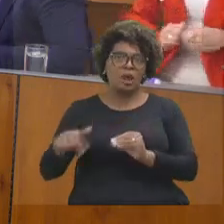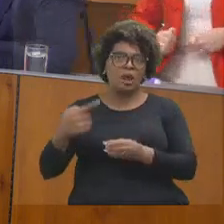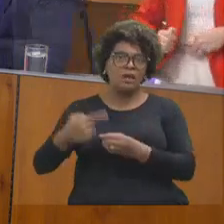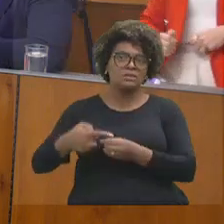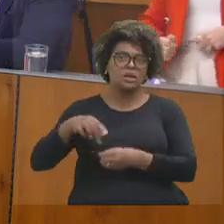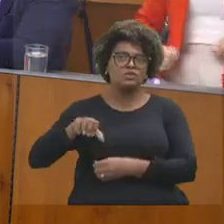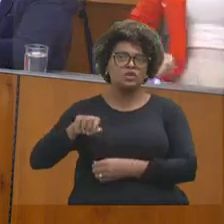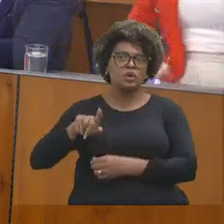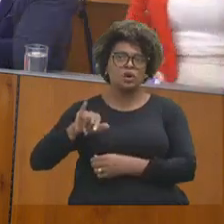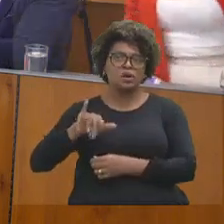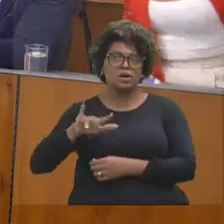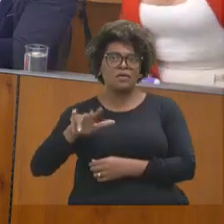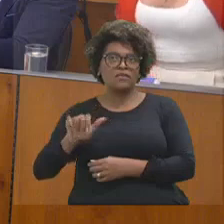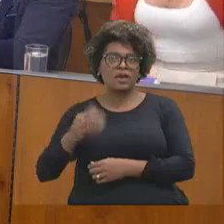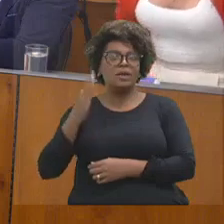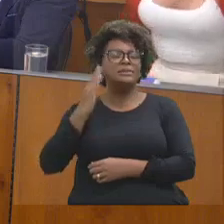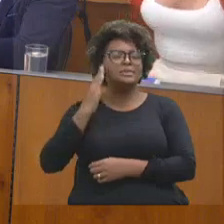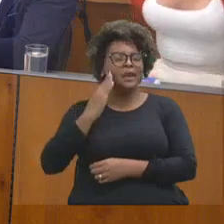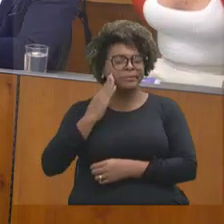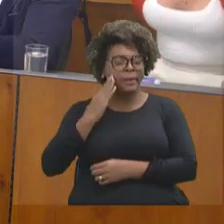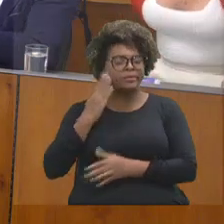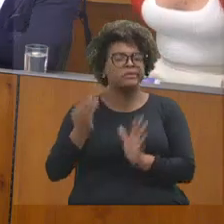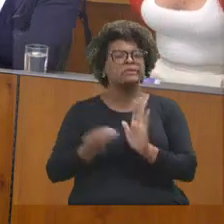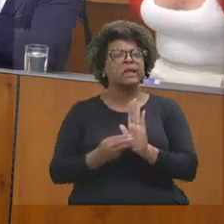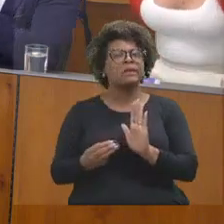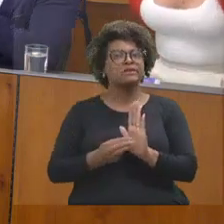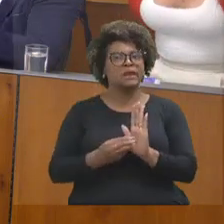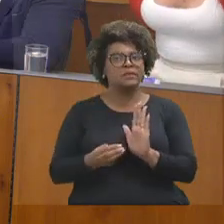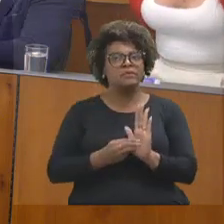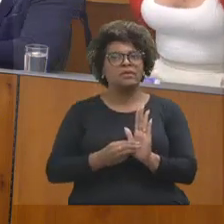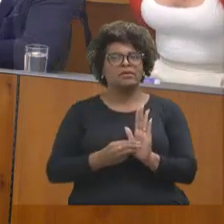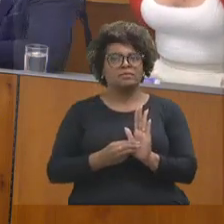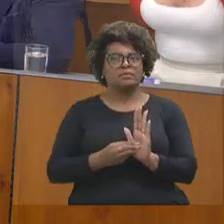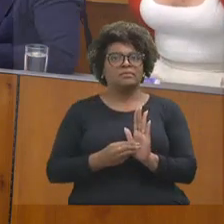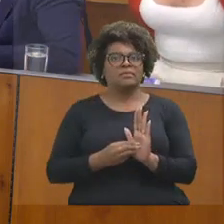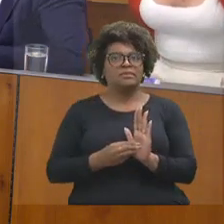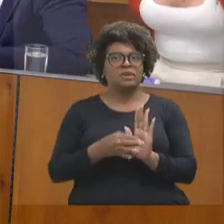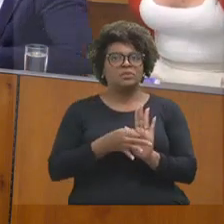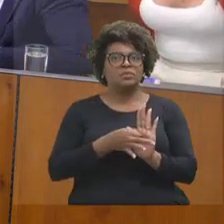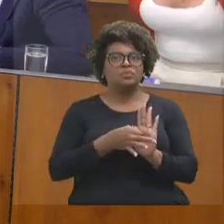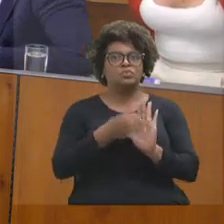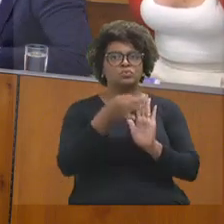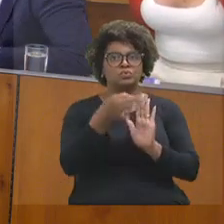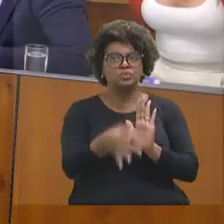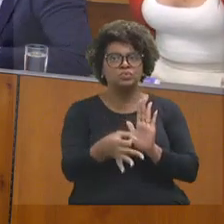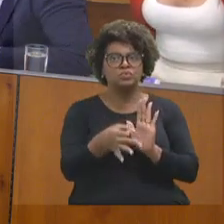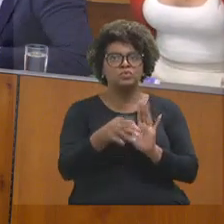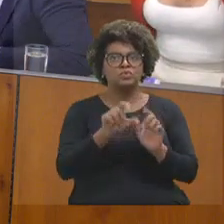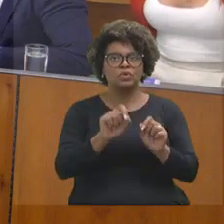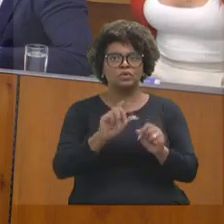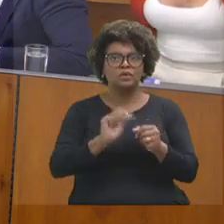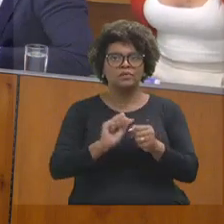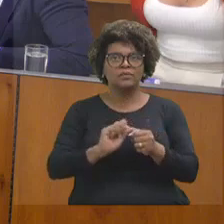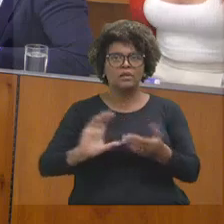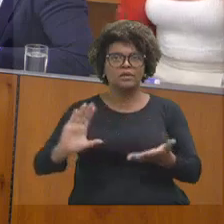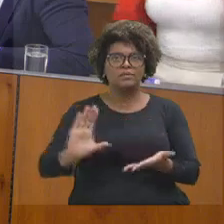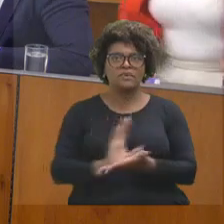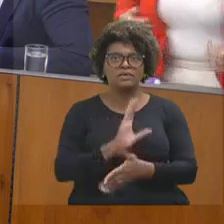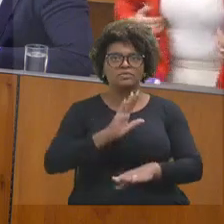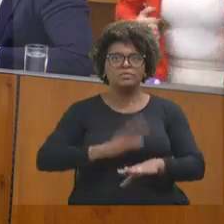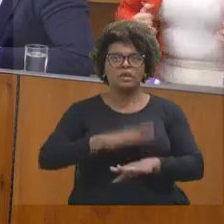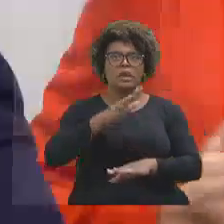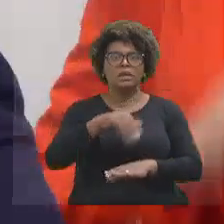eu acho que é um até uma uma sugestão Fábio nós precisamos urgentemente investir mais Neonatal aqui